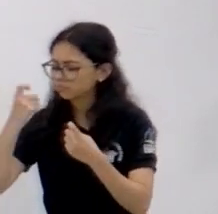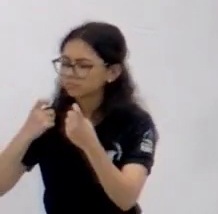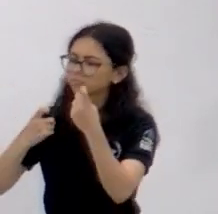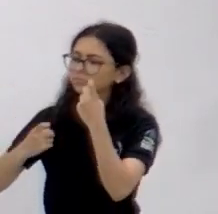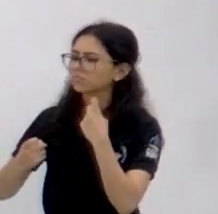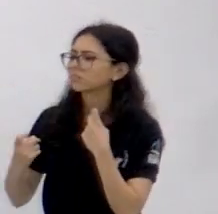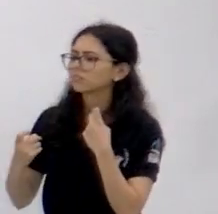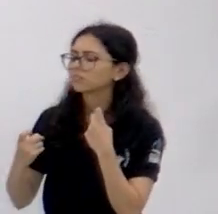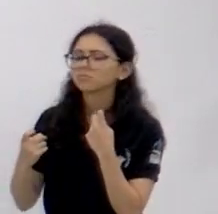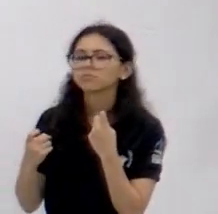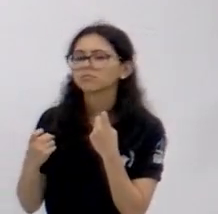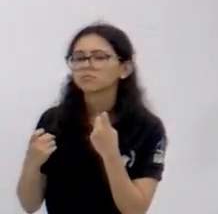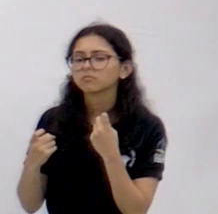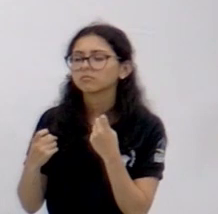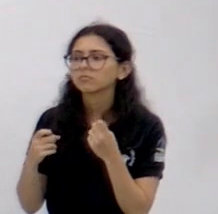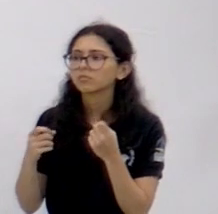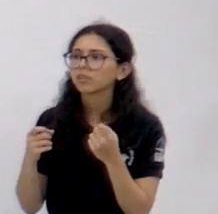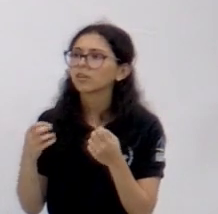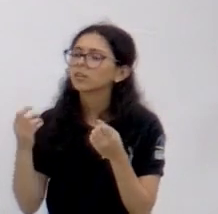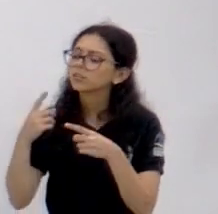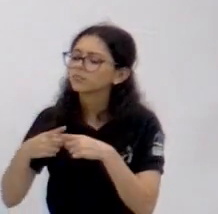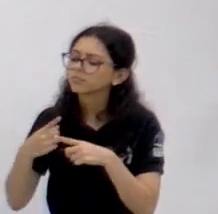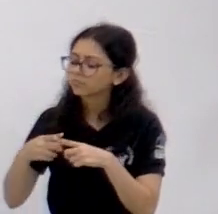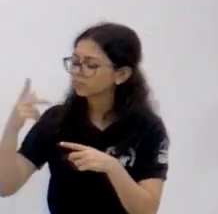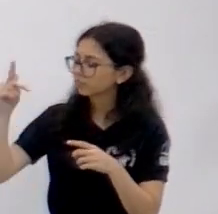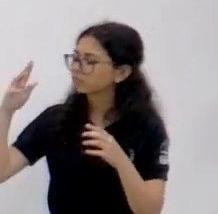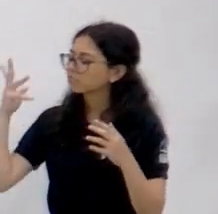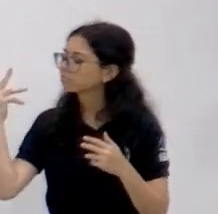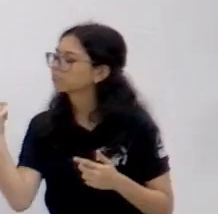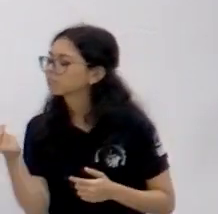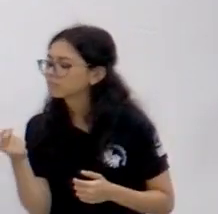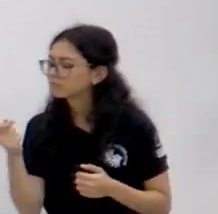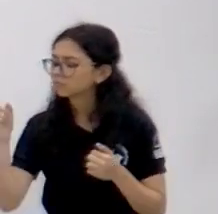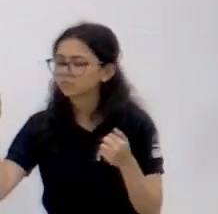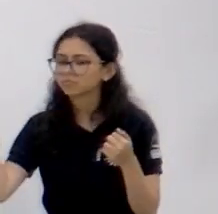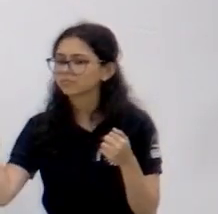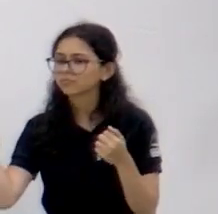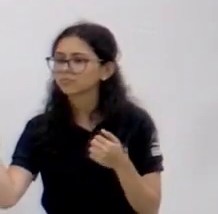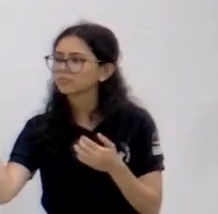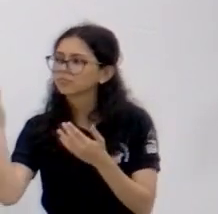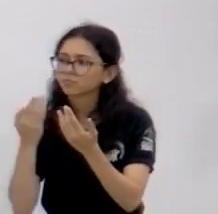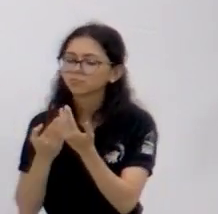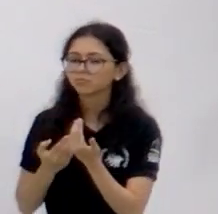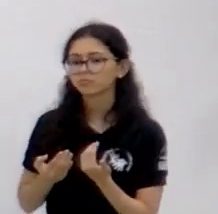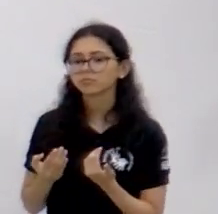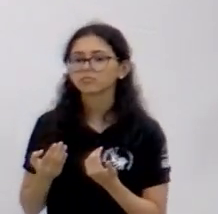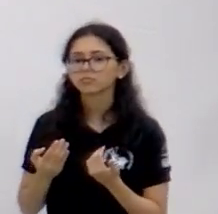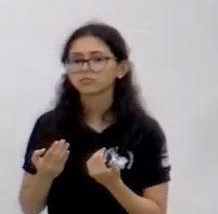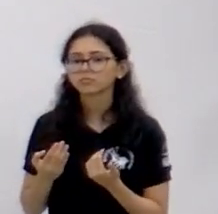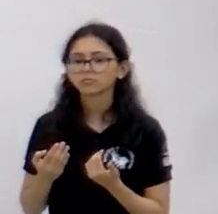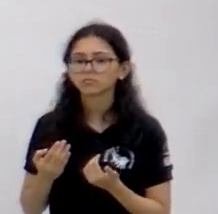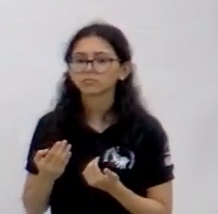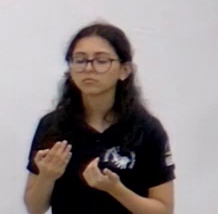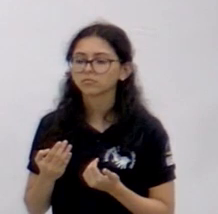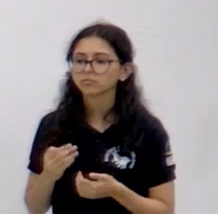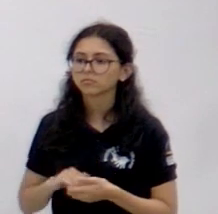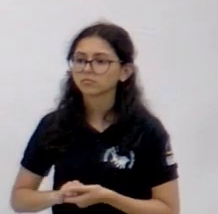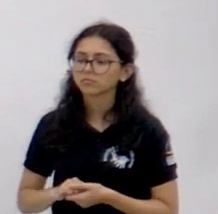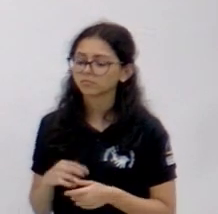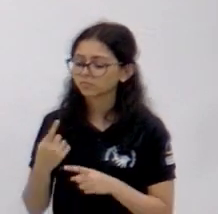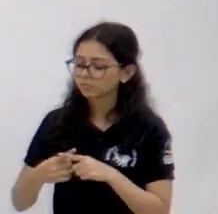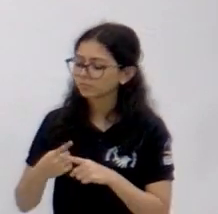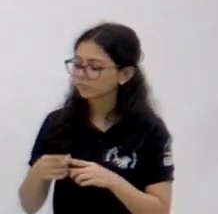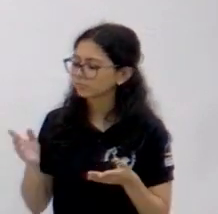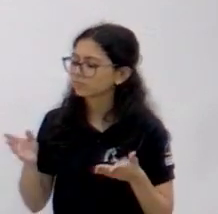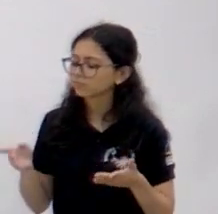nossos pais nos contaram, dizendo: não nos fez o Senhor subir do Egito? Porém, agora o Senhor nos desamparou e nos entregou